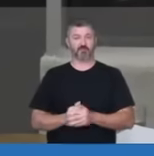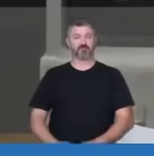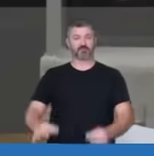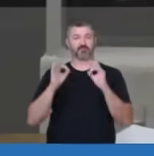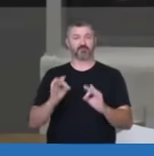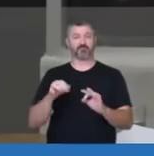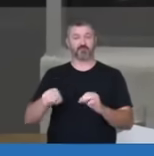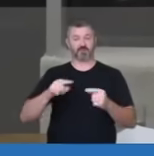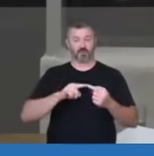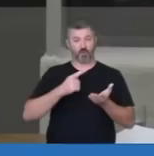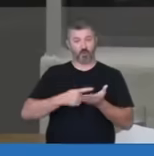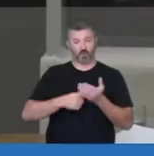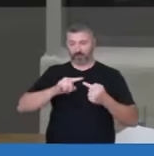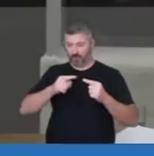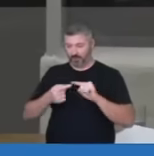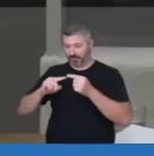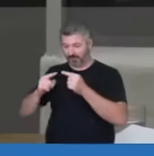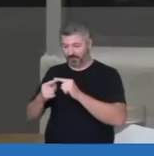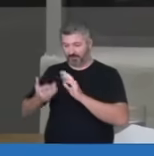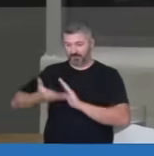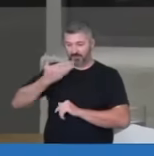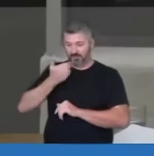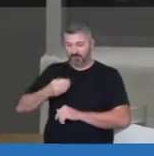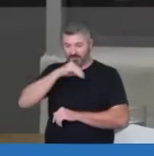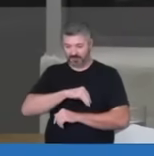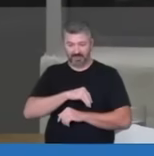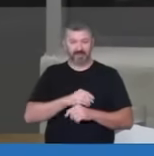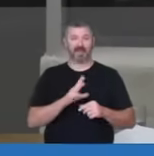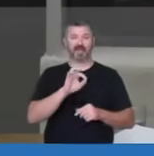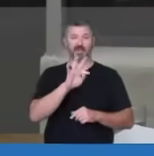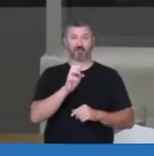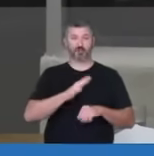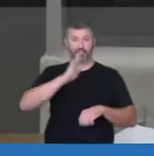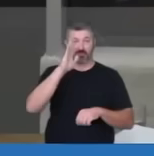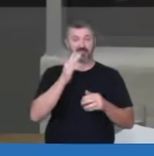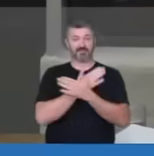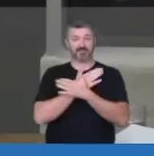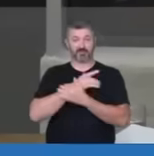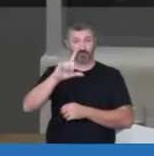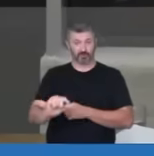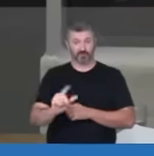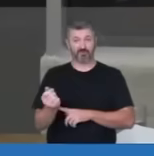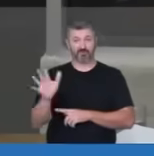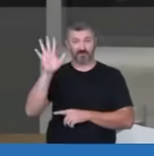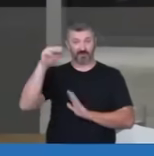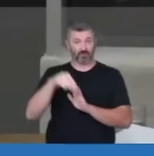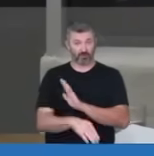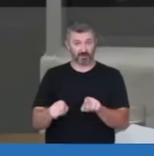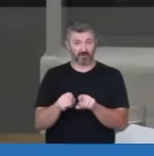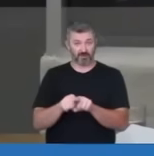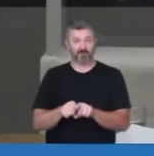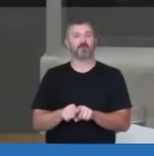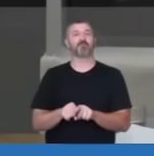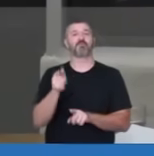essa combinação, presidente, aumento de renda, alta de crédito e queda de desemprego, com inflação em queda também, é que